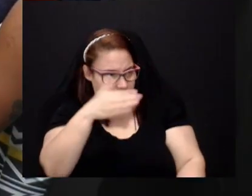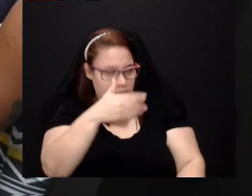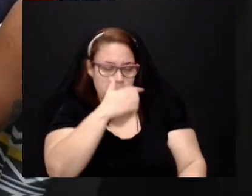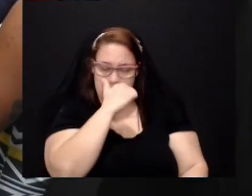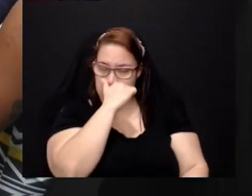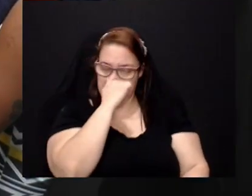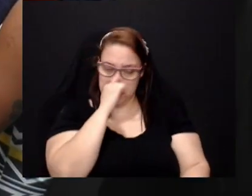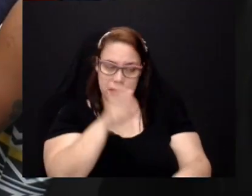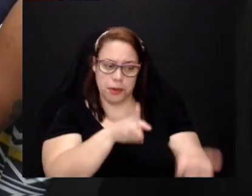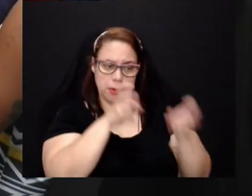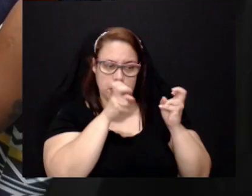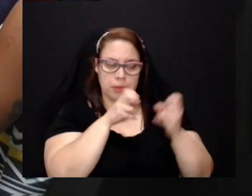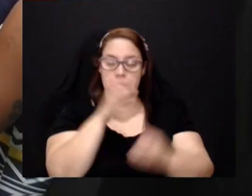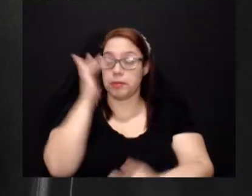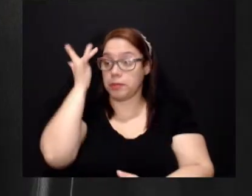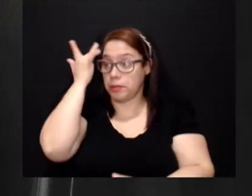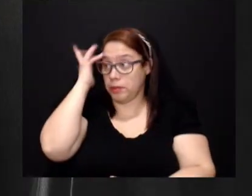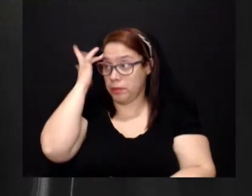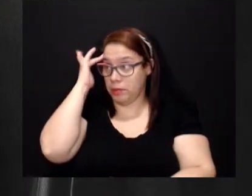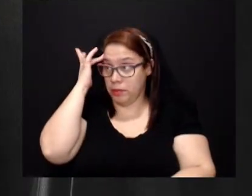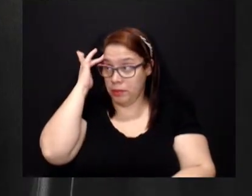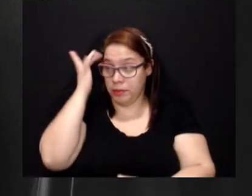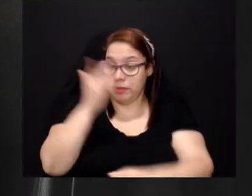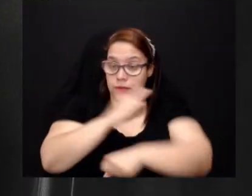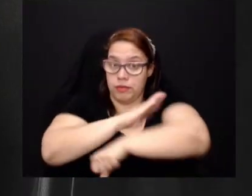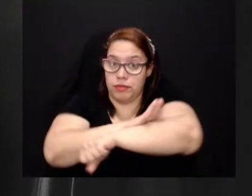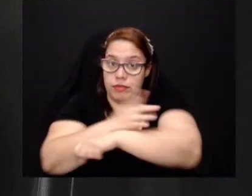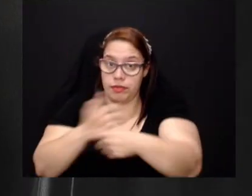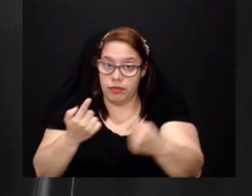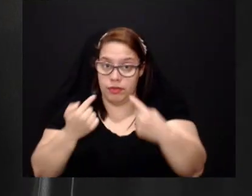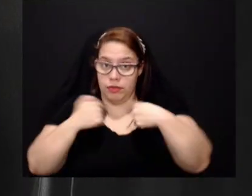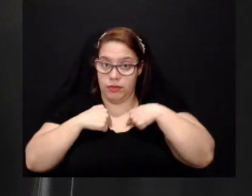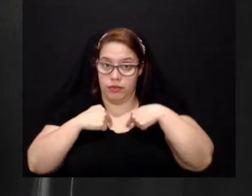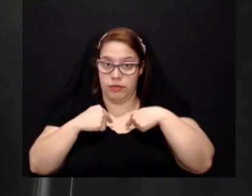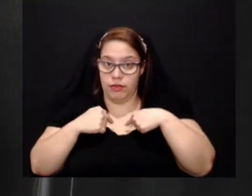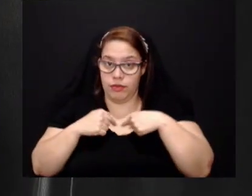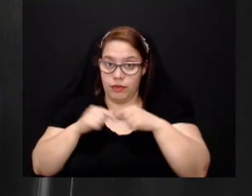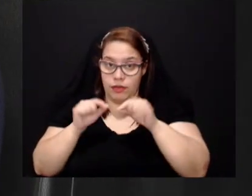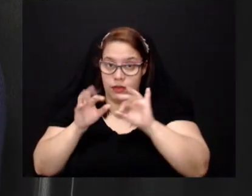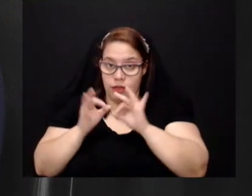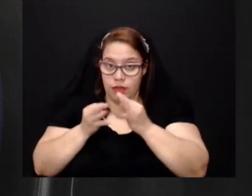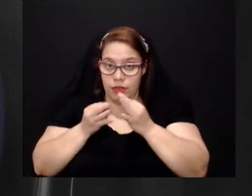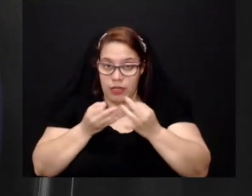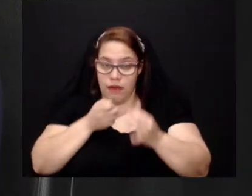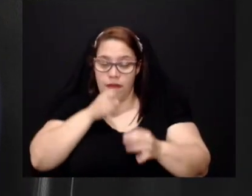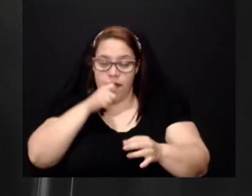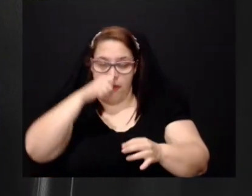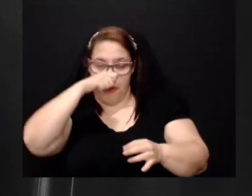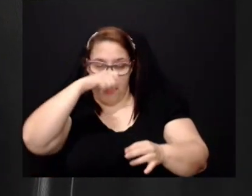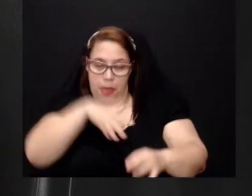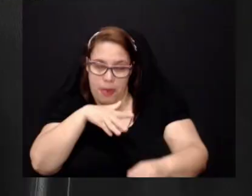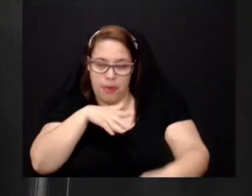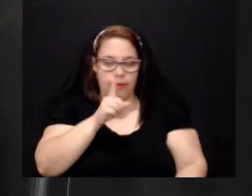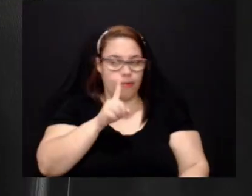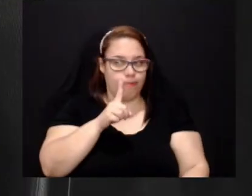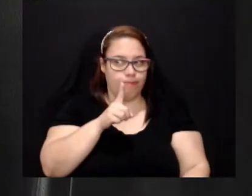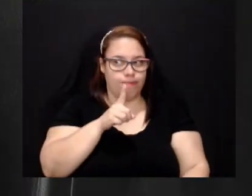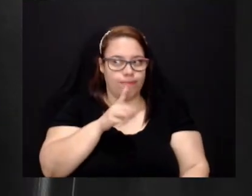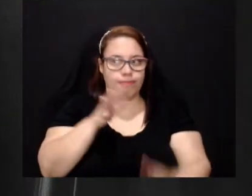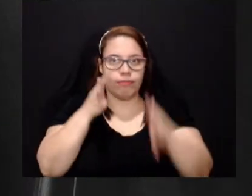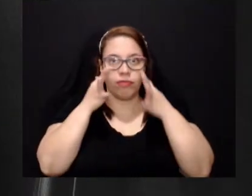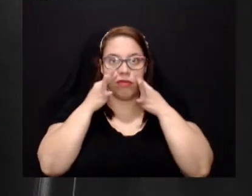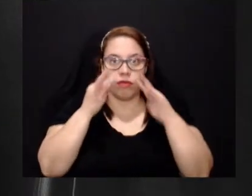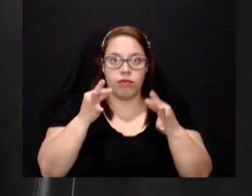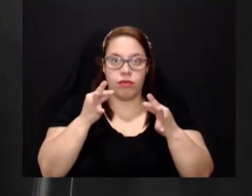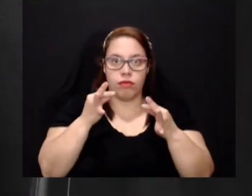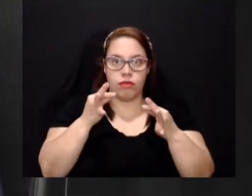Eu acho que o racismo me atravessa principalmente com relação àquelas microagressões que, se a gente não estiver atento, você acaba por não perceber, mas